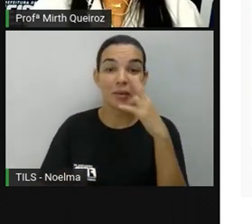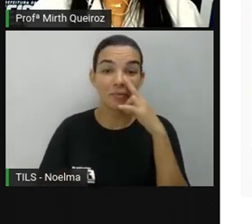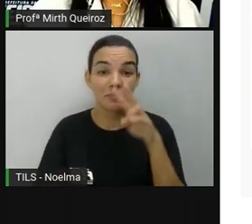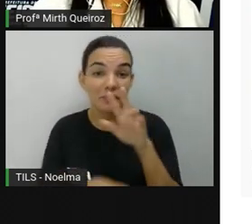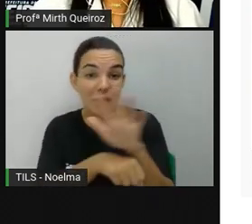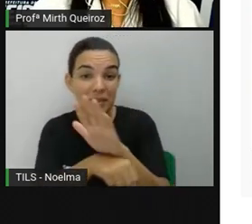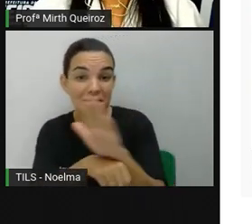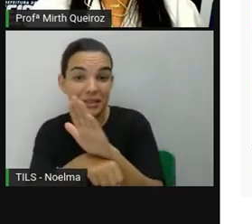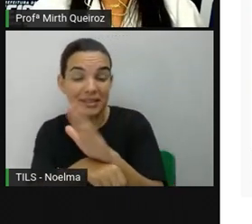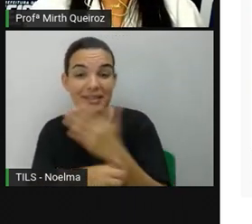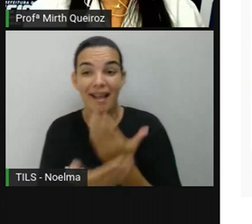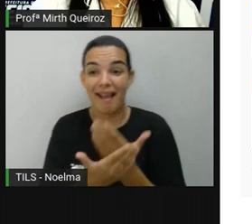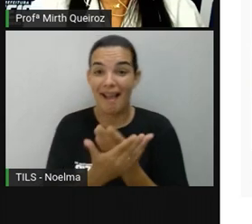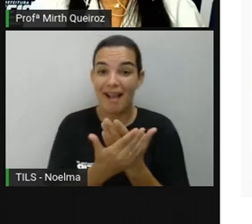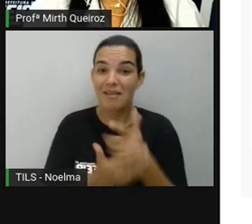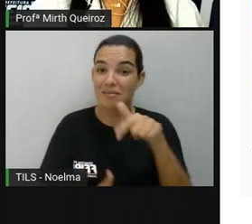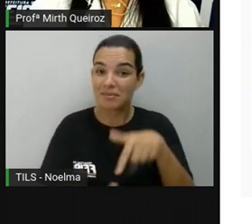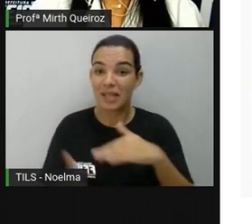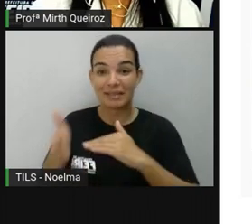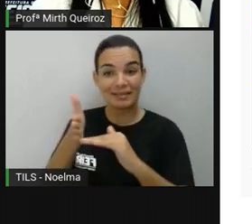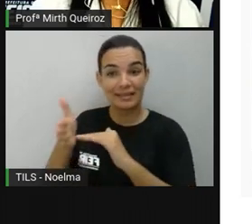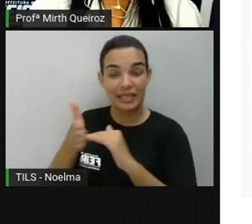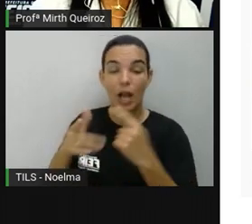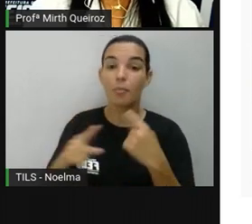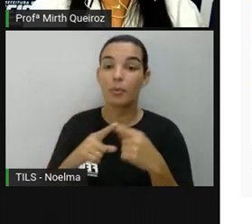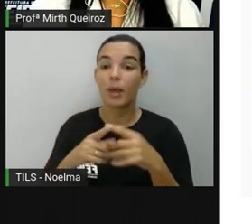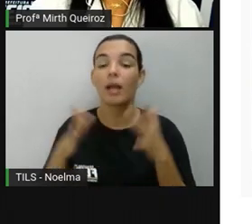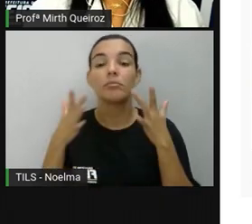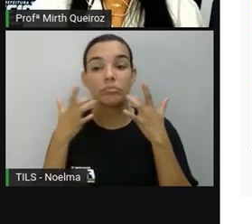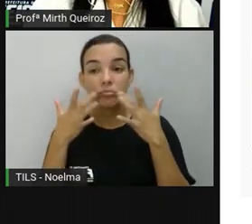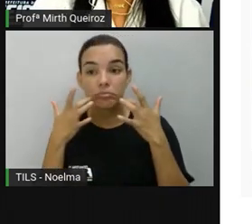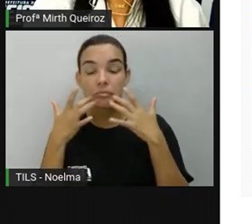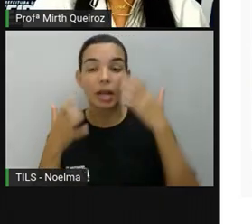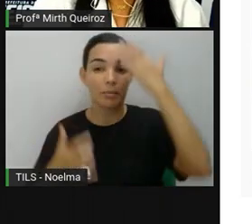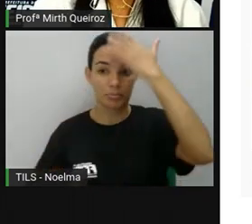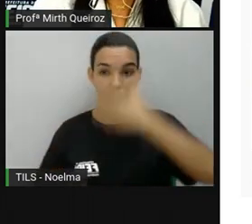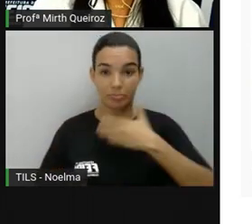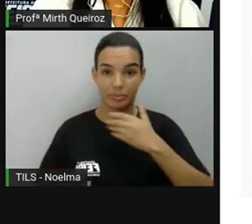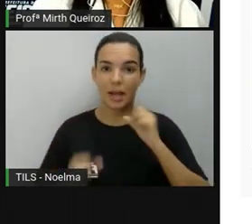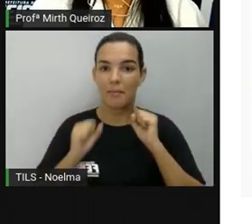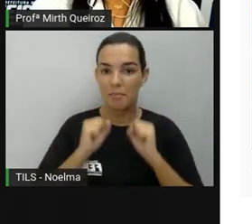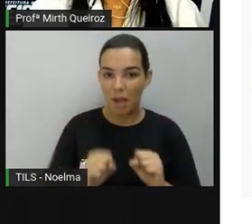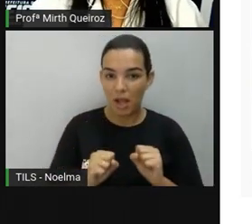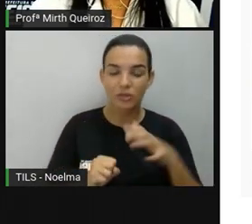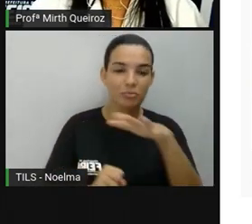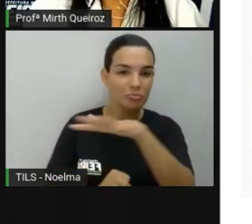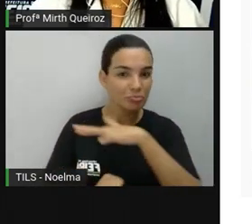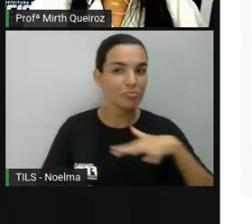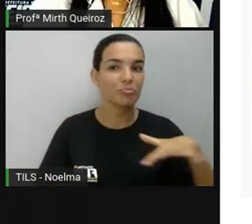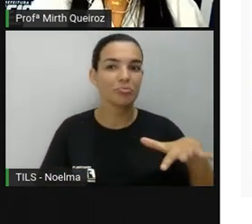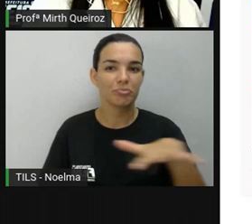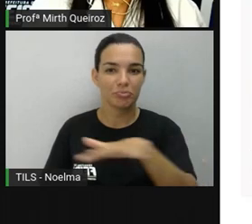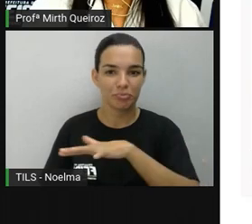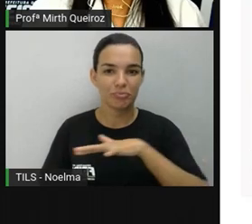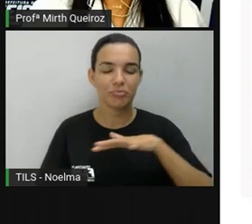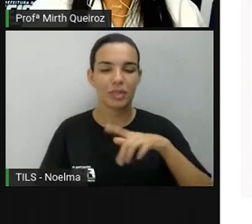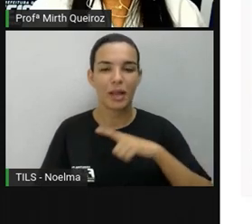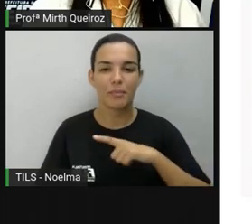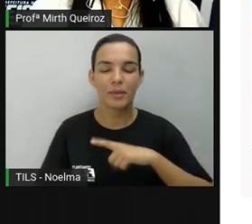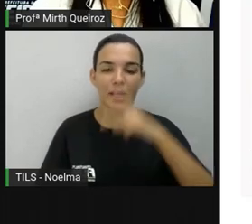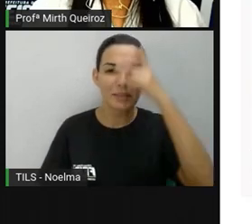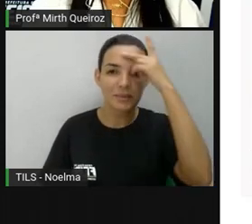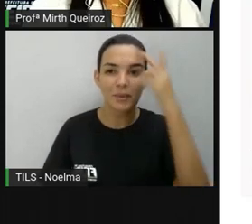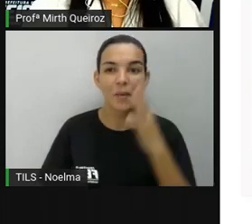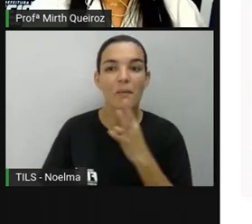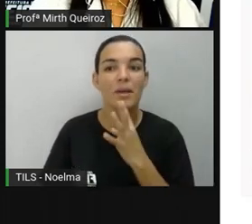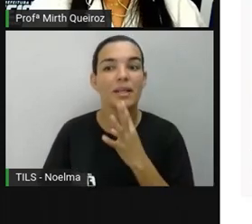as aulas. De certa forma, a gente está sendo exposto aqui, então vai gerar popularidade, as pessoas vão nos conhecer